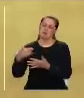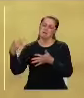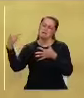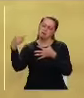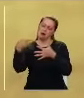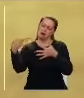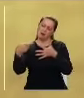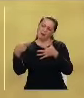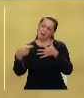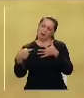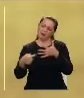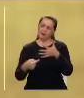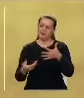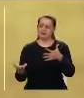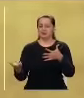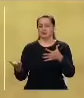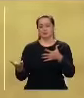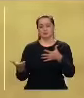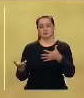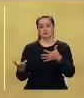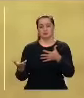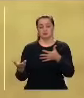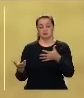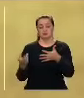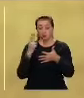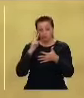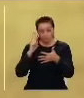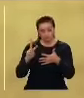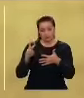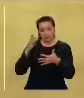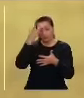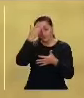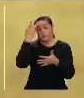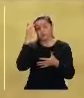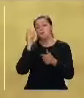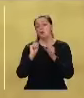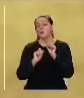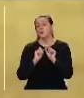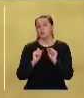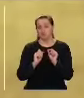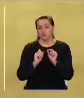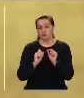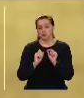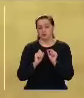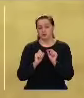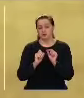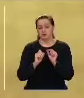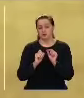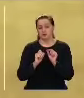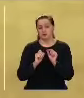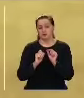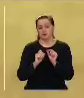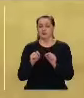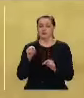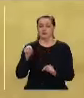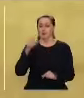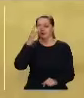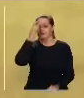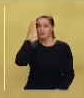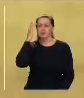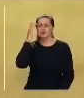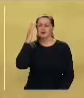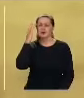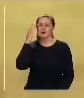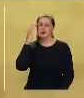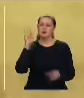isso. Quer dizer, a gente vê que a pessoa, ela não vê a luz no fim do